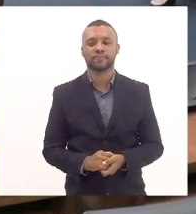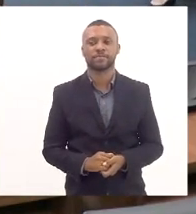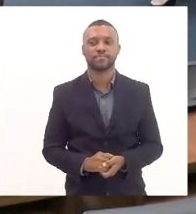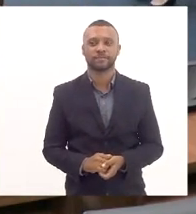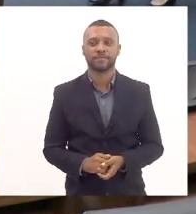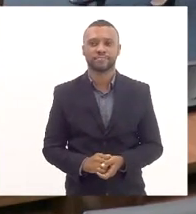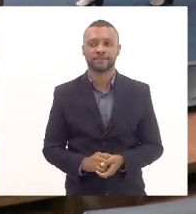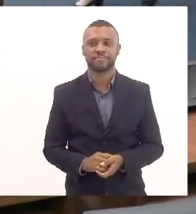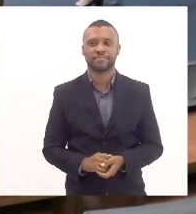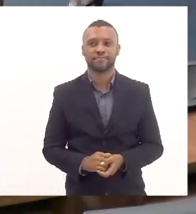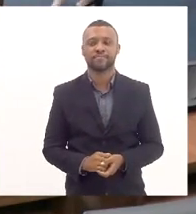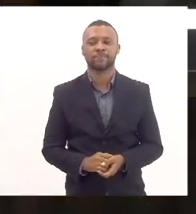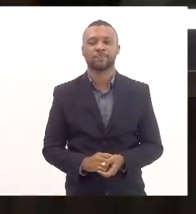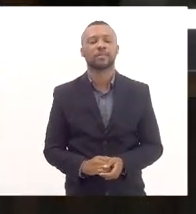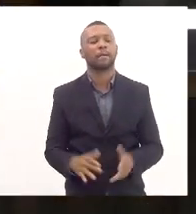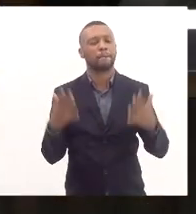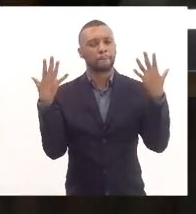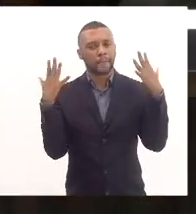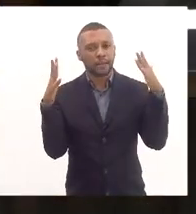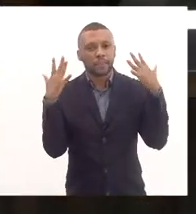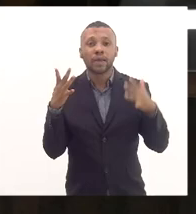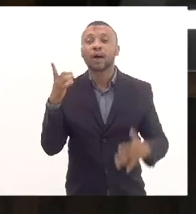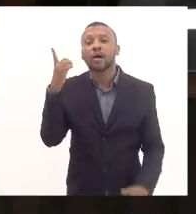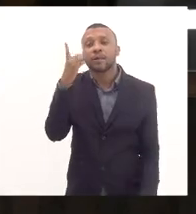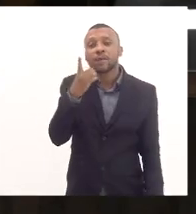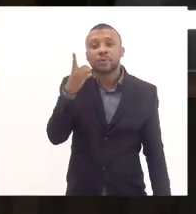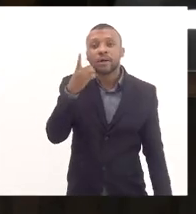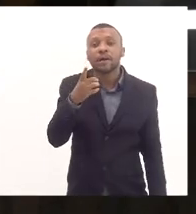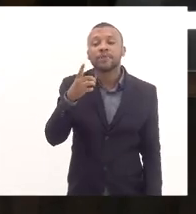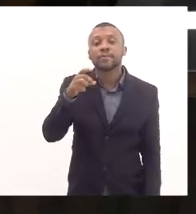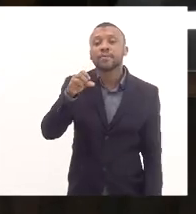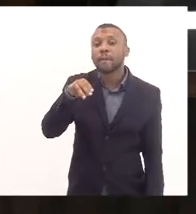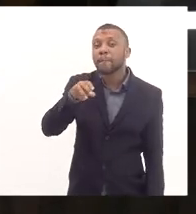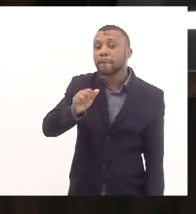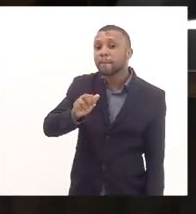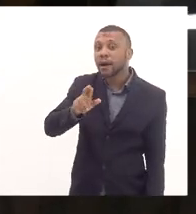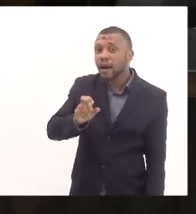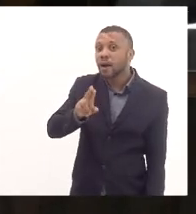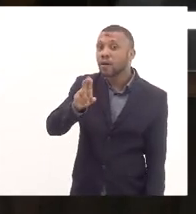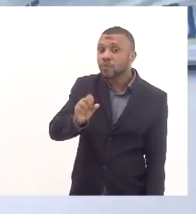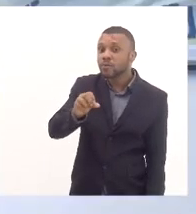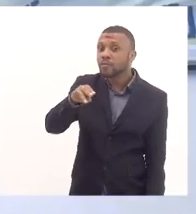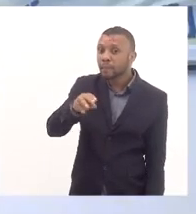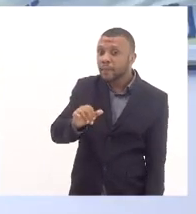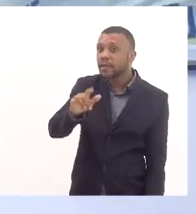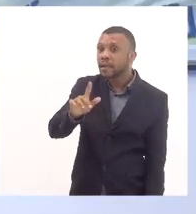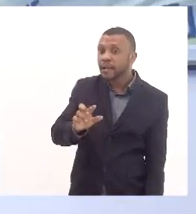e parabens ao Deputado Marcus Miller